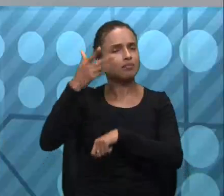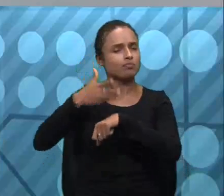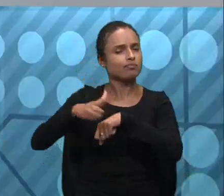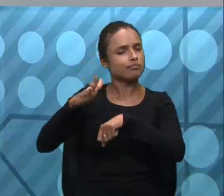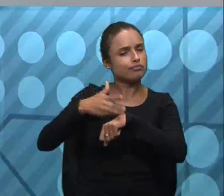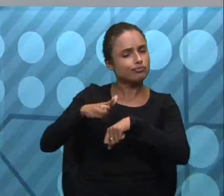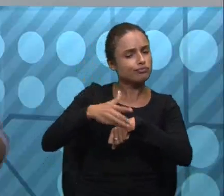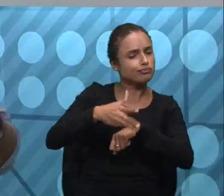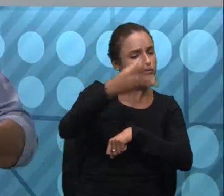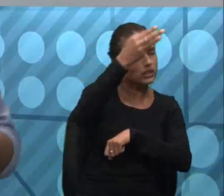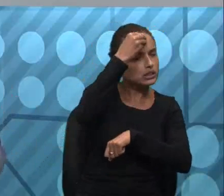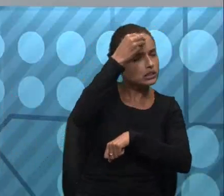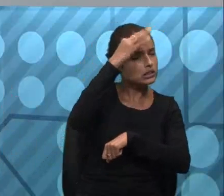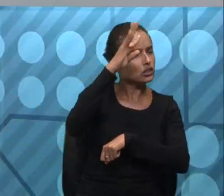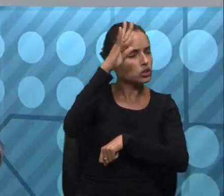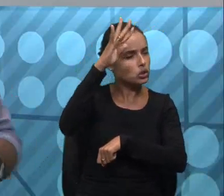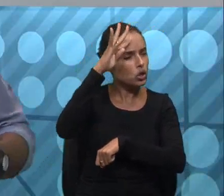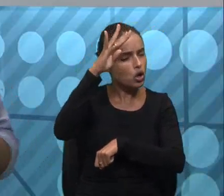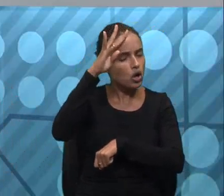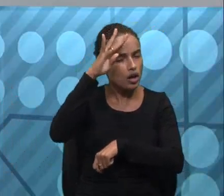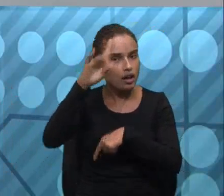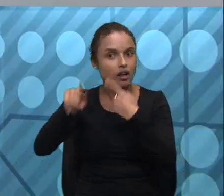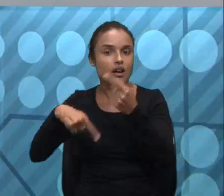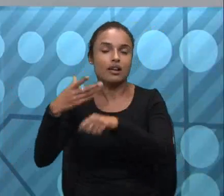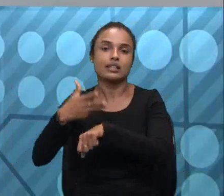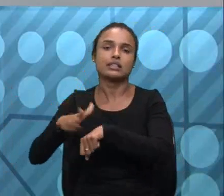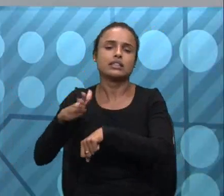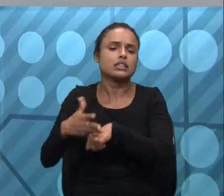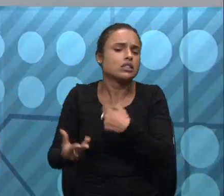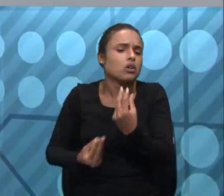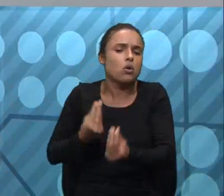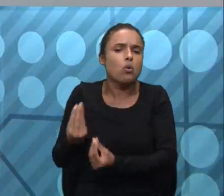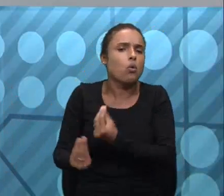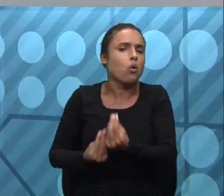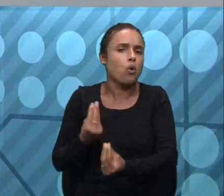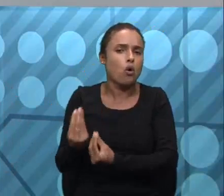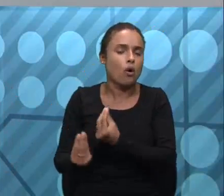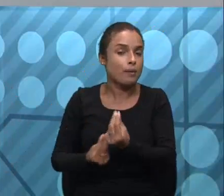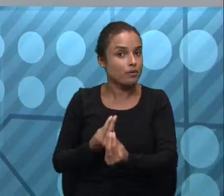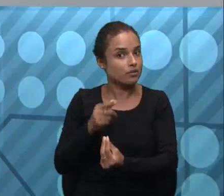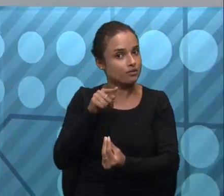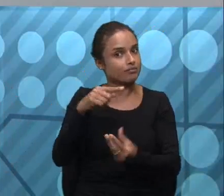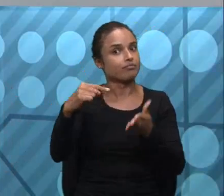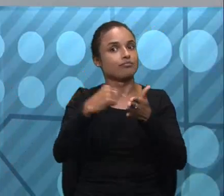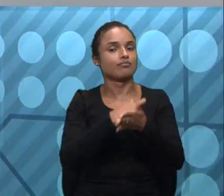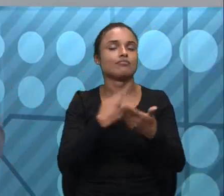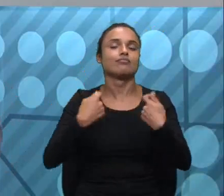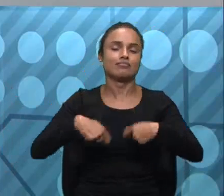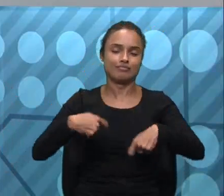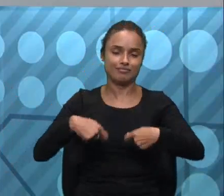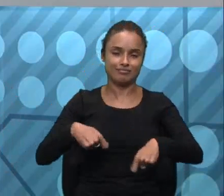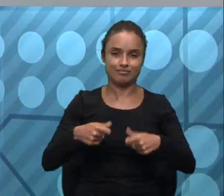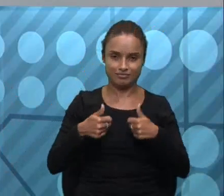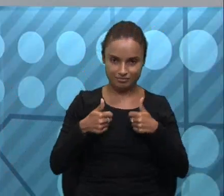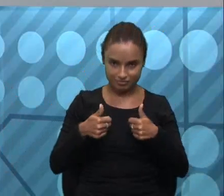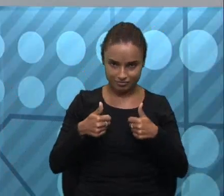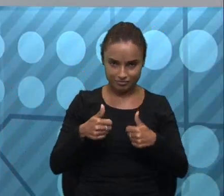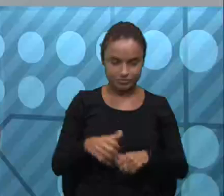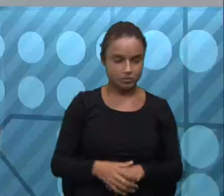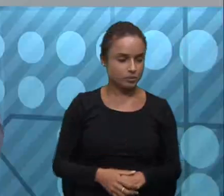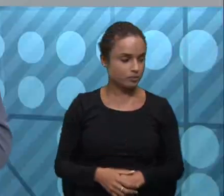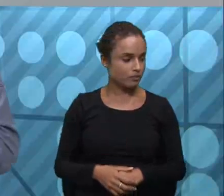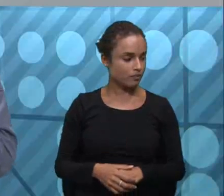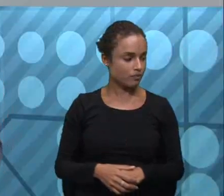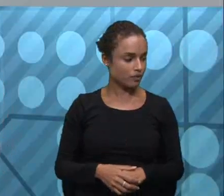Aproveita esse momento justamente para isso, tirar aquela sua dúvida, como que eu vou poder aplicar esse conteúdo e tudo mais. Vamos lá. Paulo de Santa Cruz